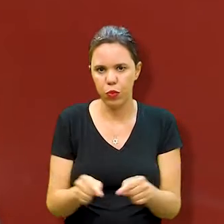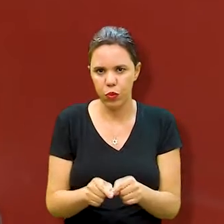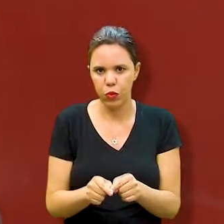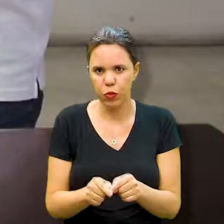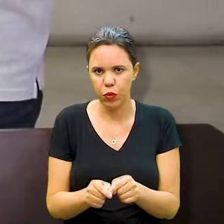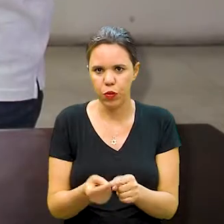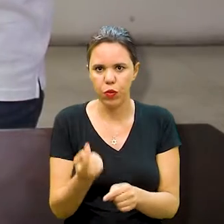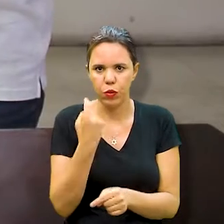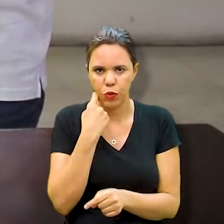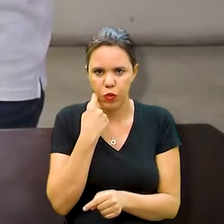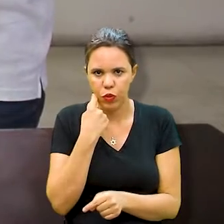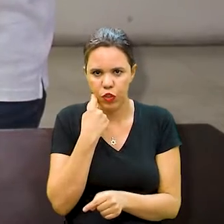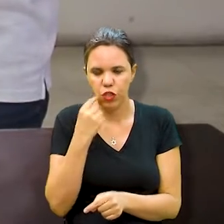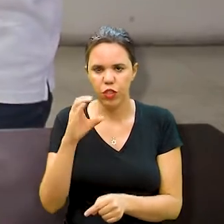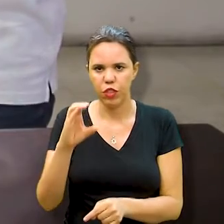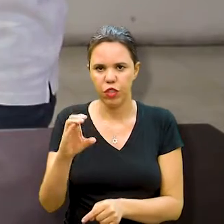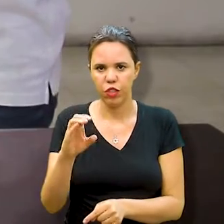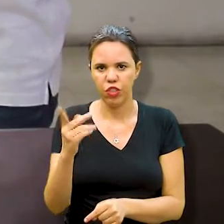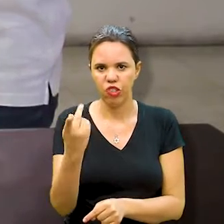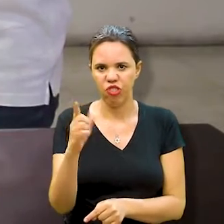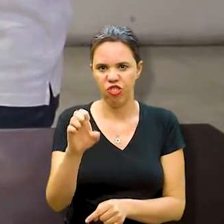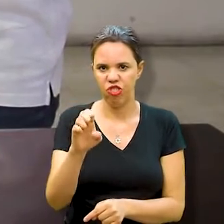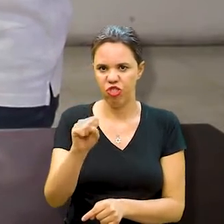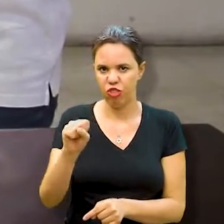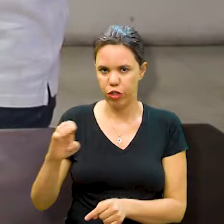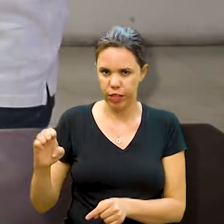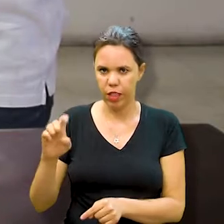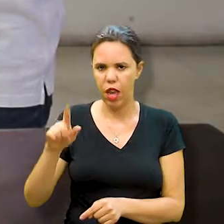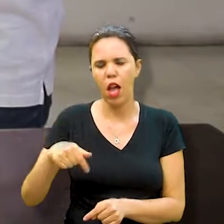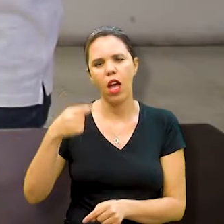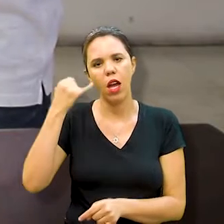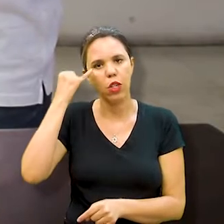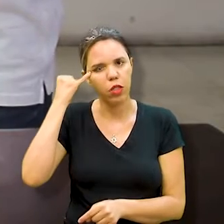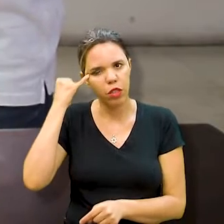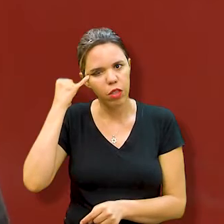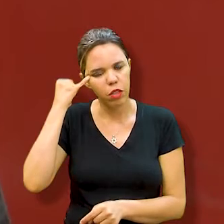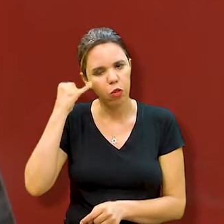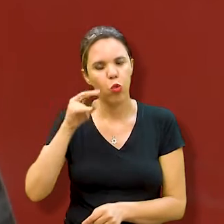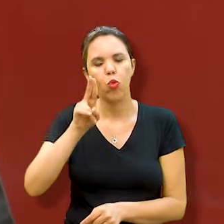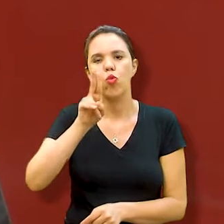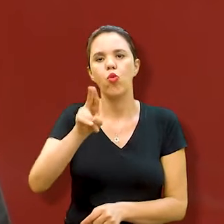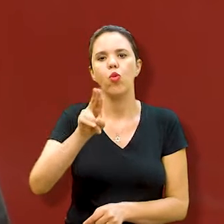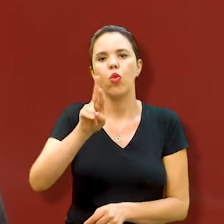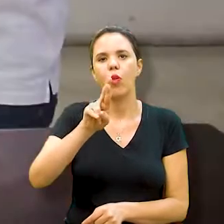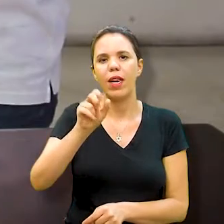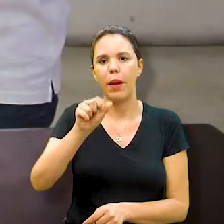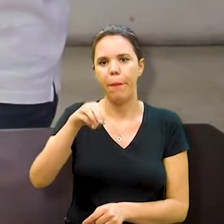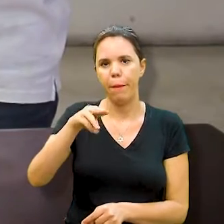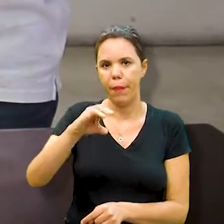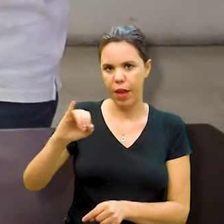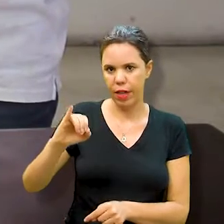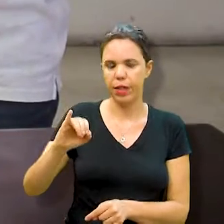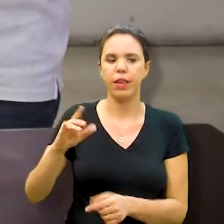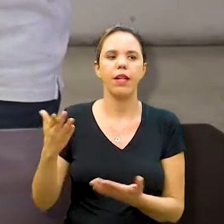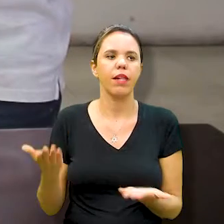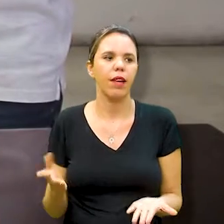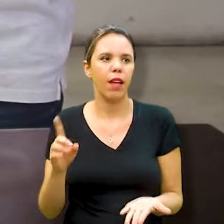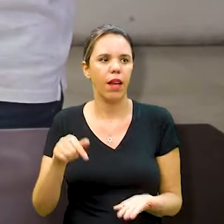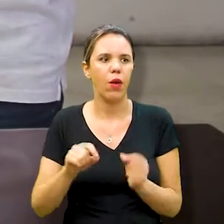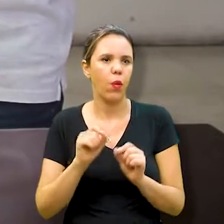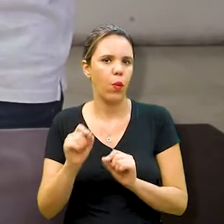com creme cheese olha só que chama como é que chama na culinária japonesa uramaki de salmão uramaki